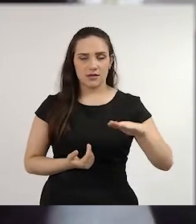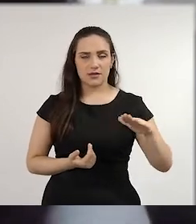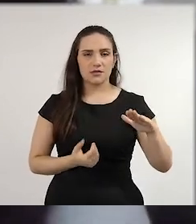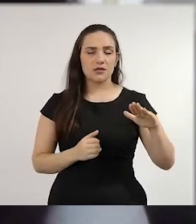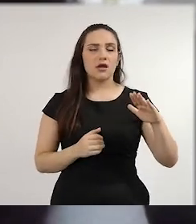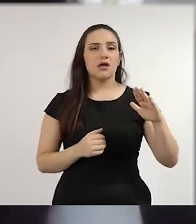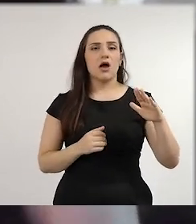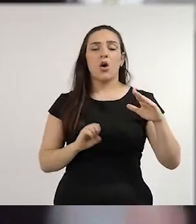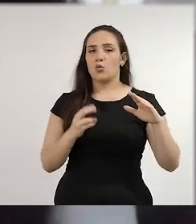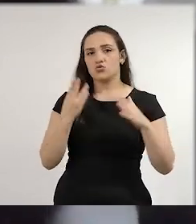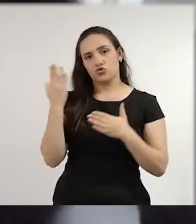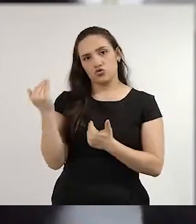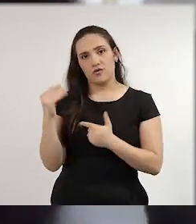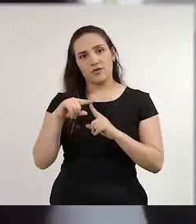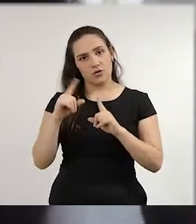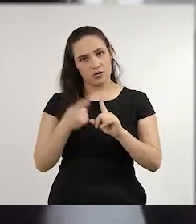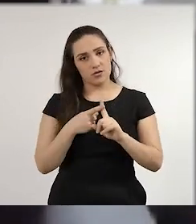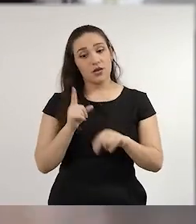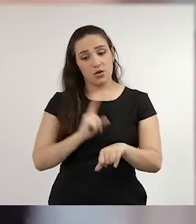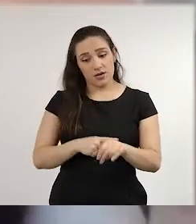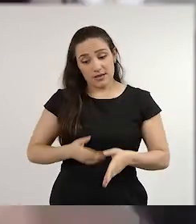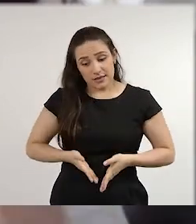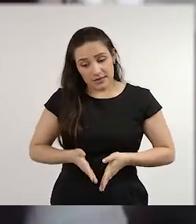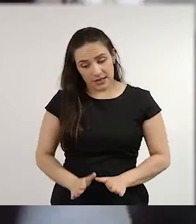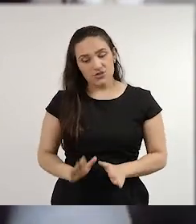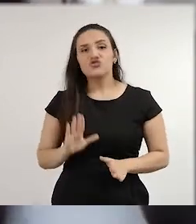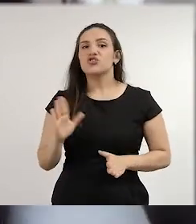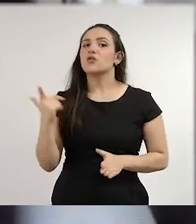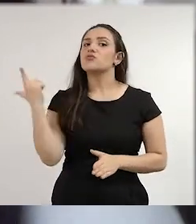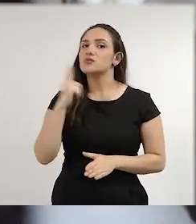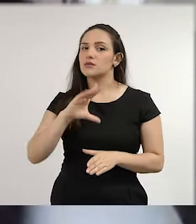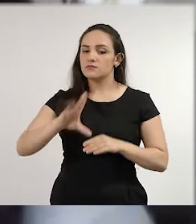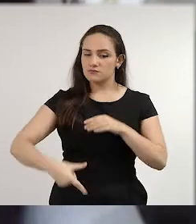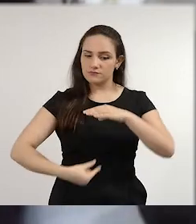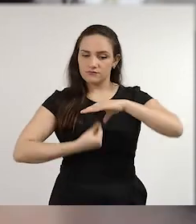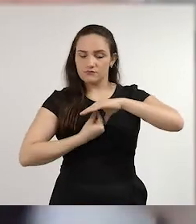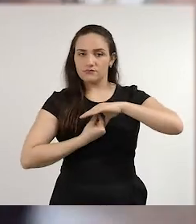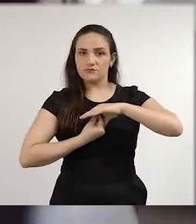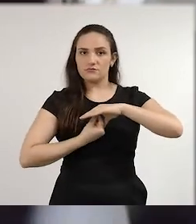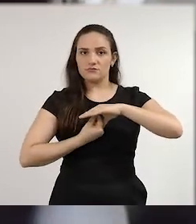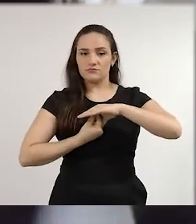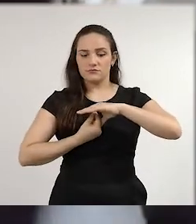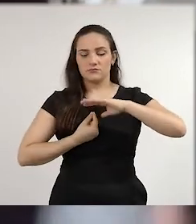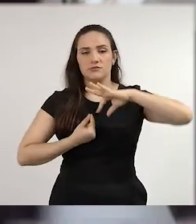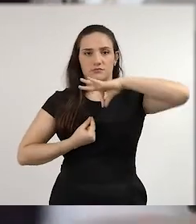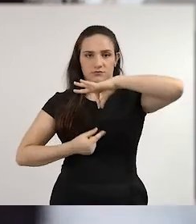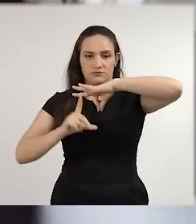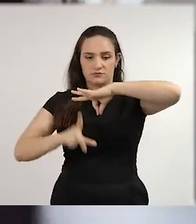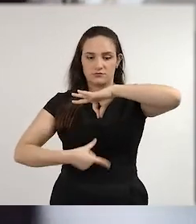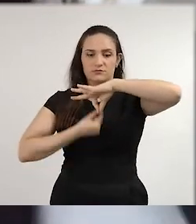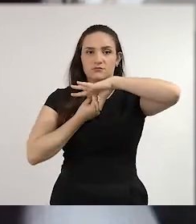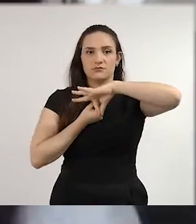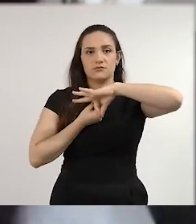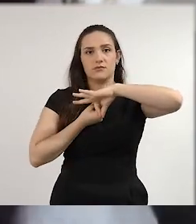hospital universitário e no hospital regional, elas já saem com essa possibilidade de ter tido o filho e já colocar o